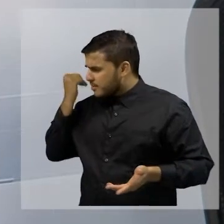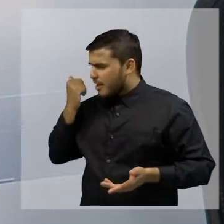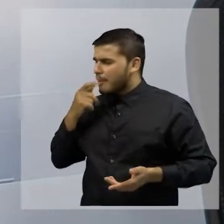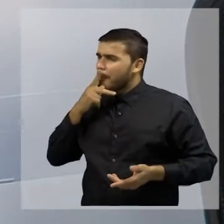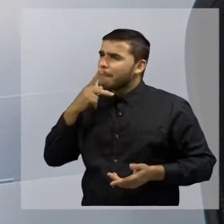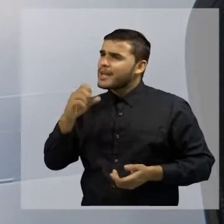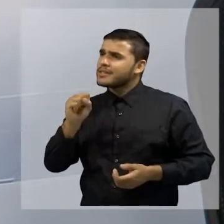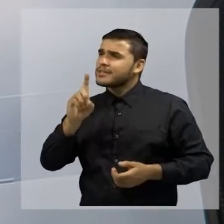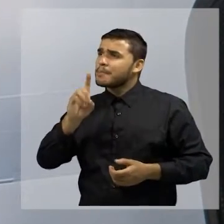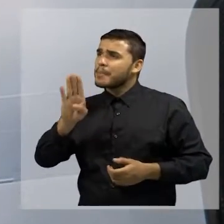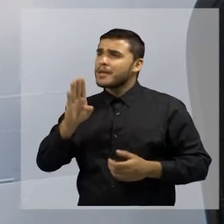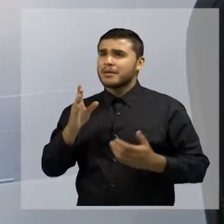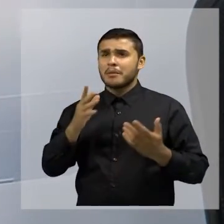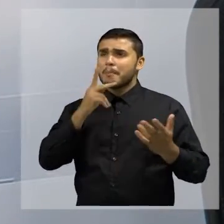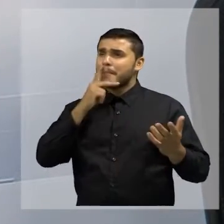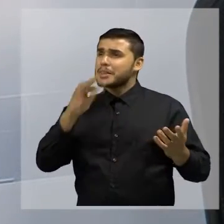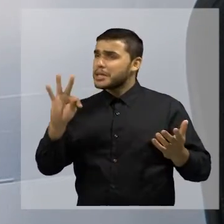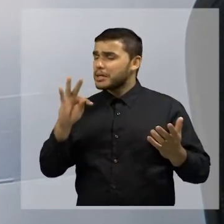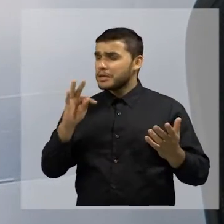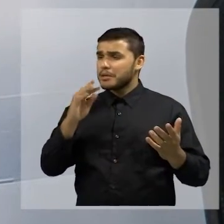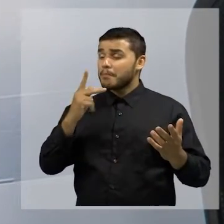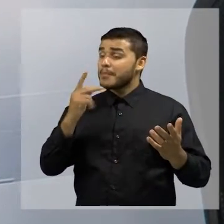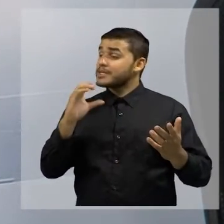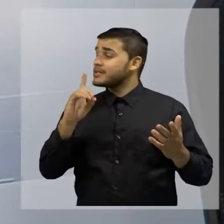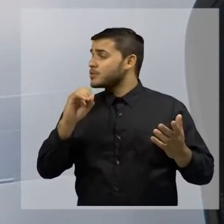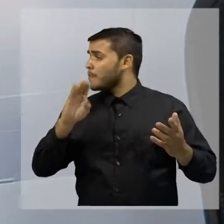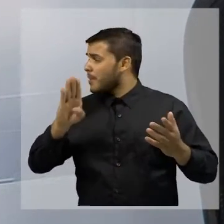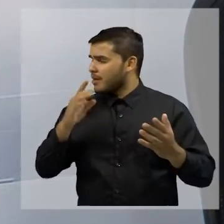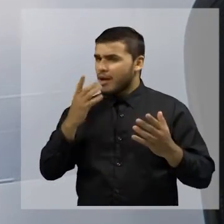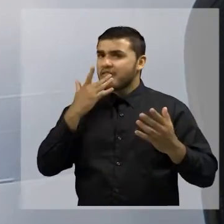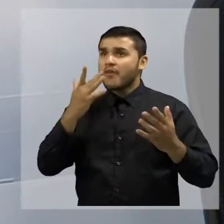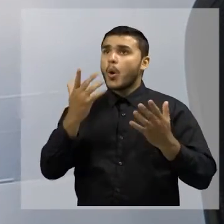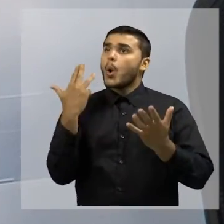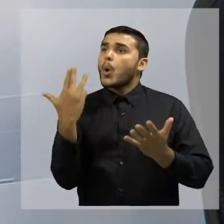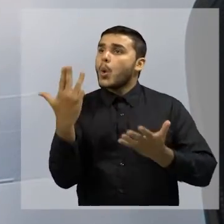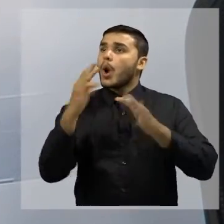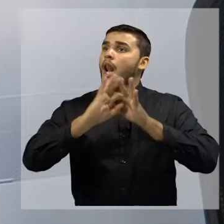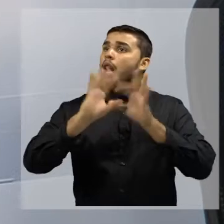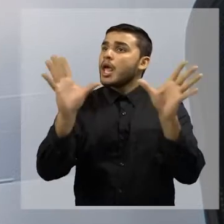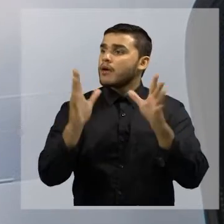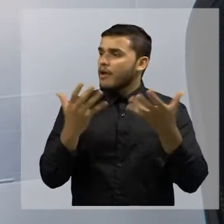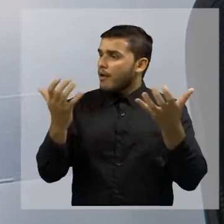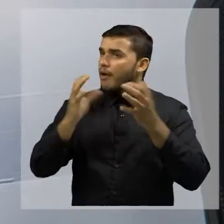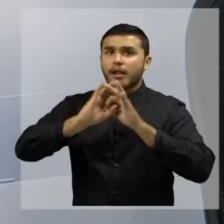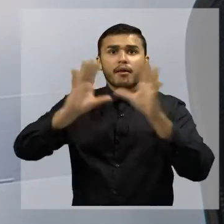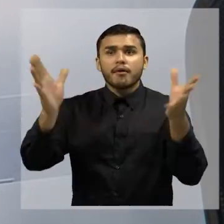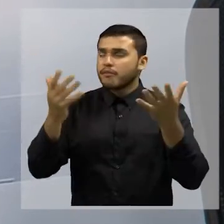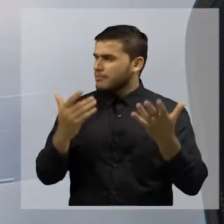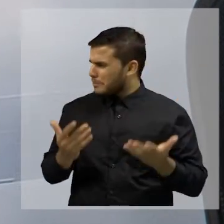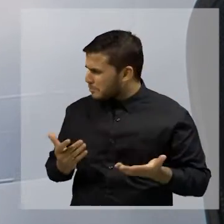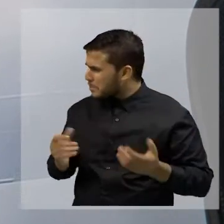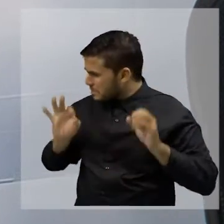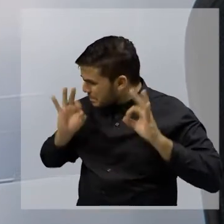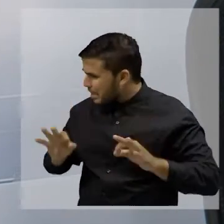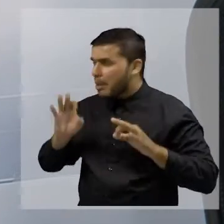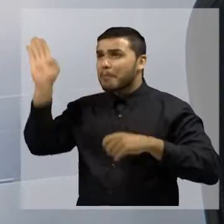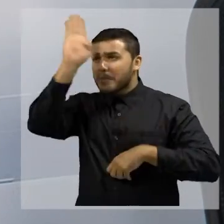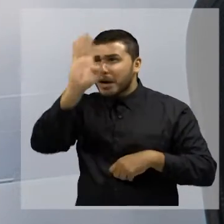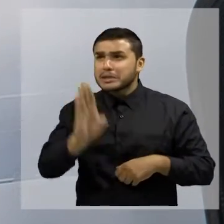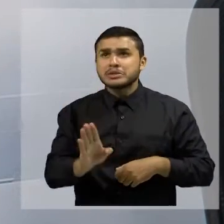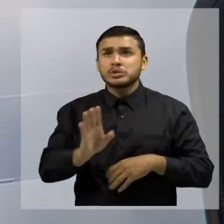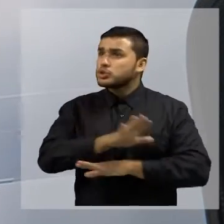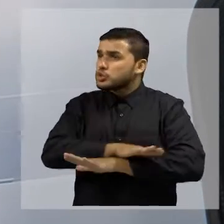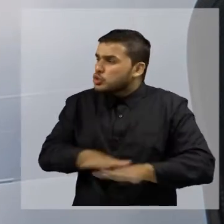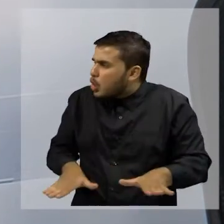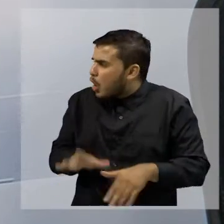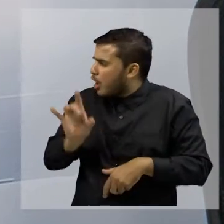essa história do Lula livre, que eu acho que é um tema importante, mas não é o tema primordial. Não é o tema primordial. Eu acho que é uma questão de